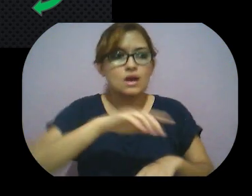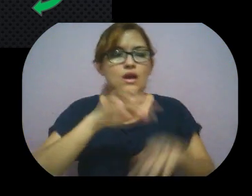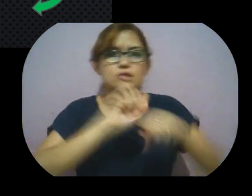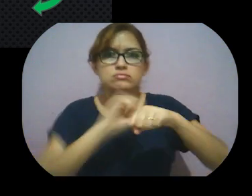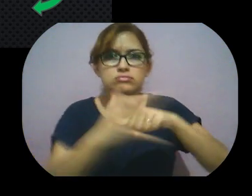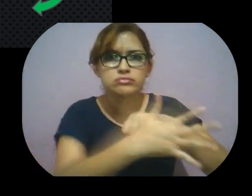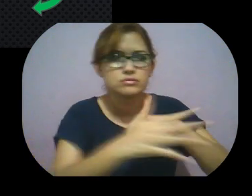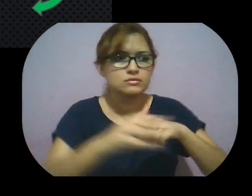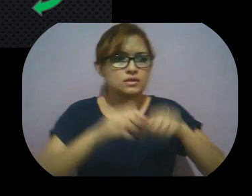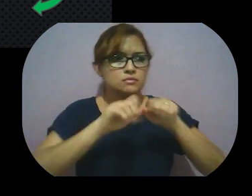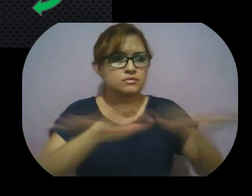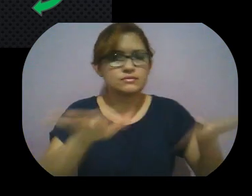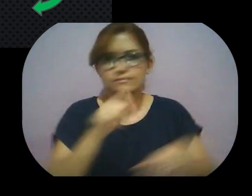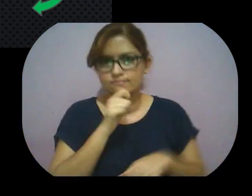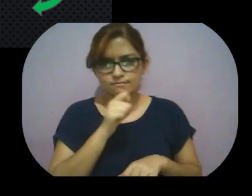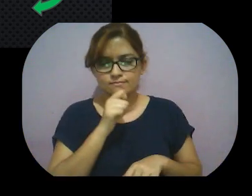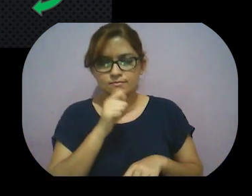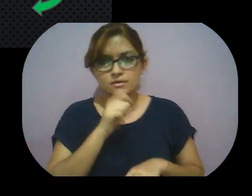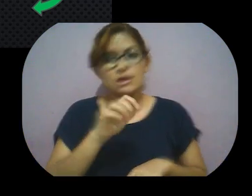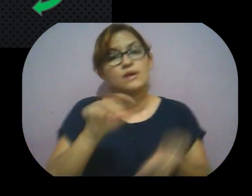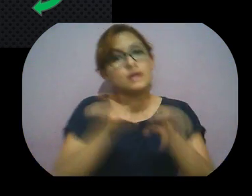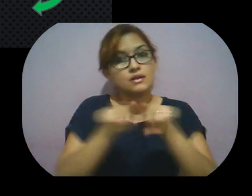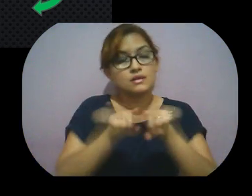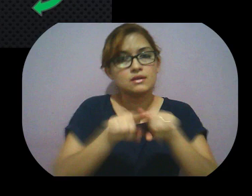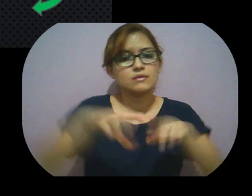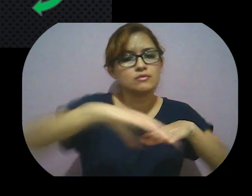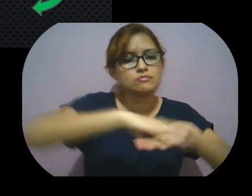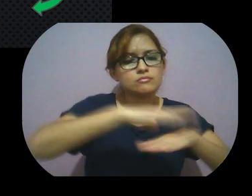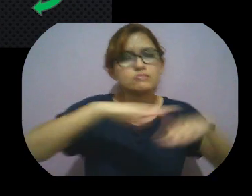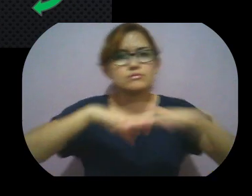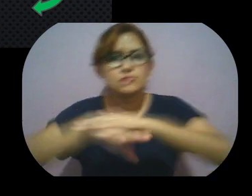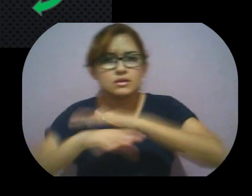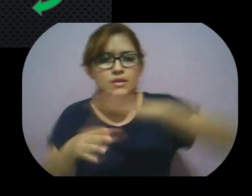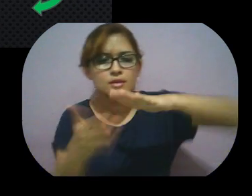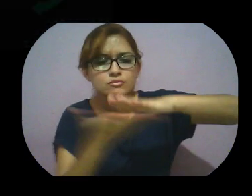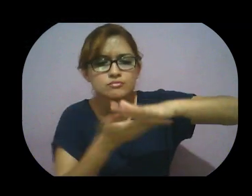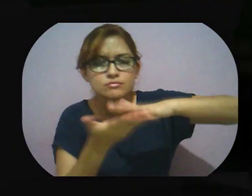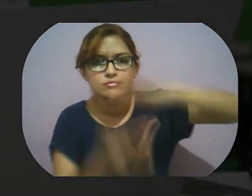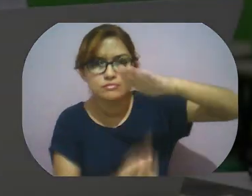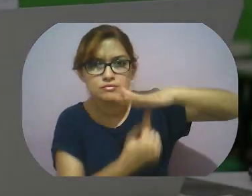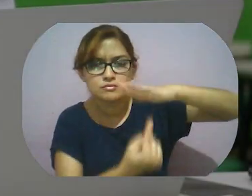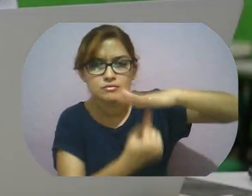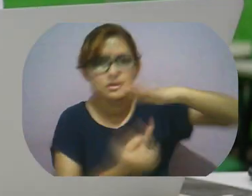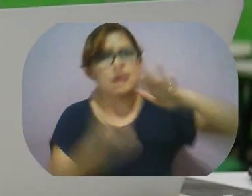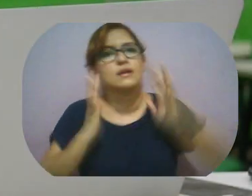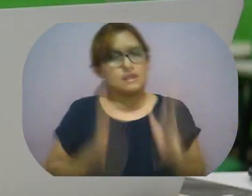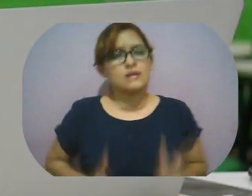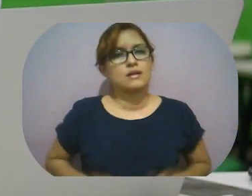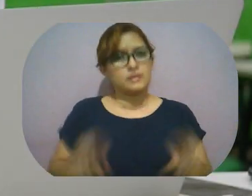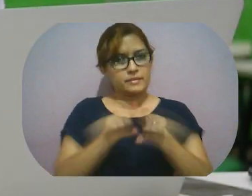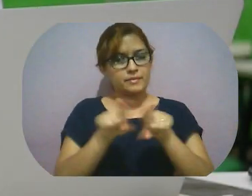do Covid-19, ou na desinfecção das solas de calçados. Então essa tabela,